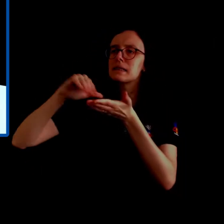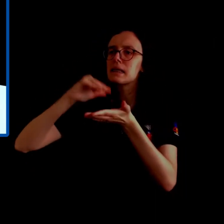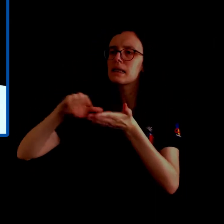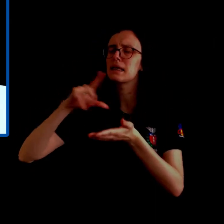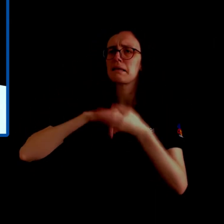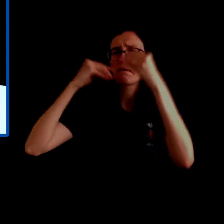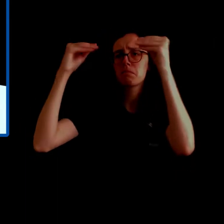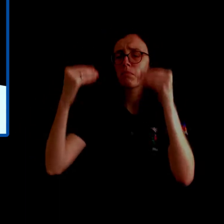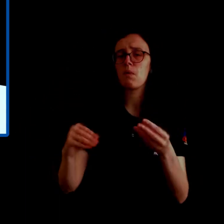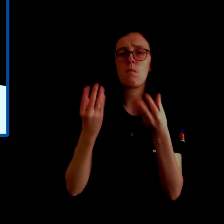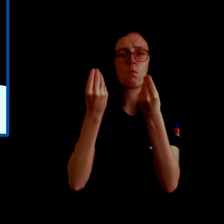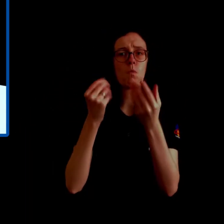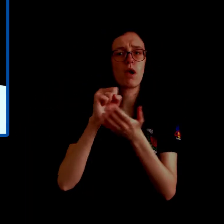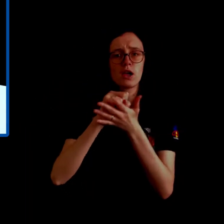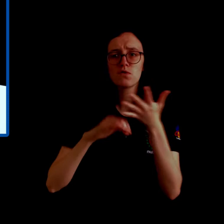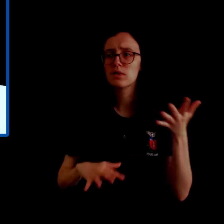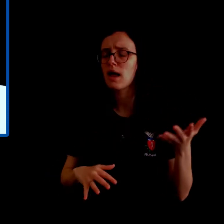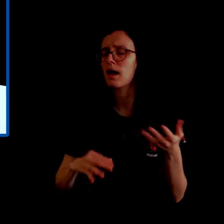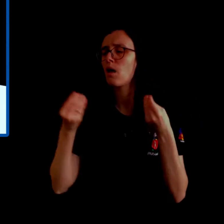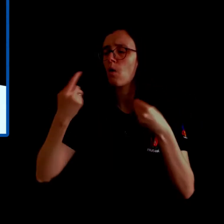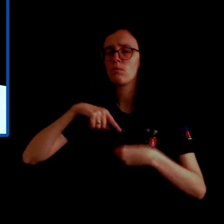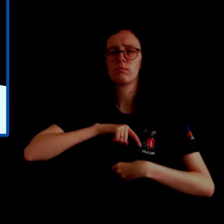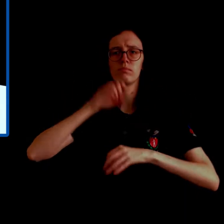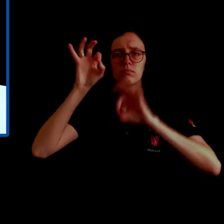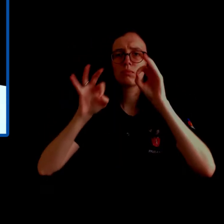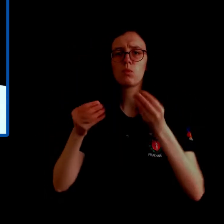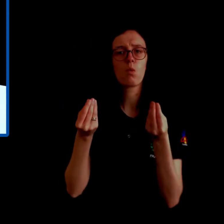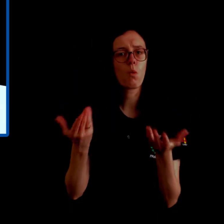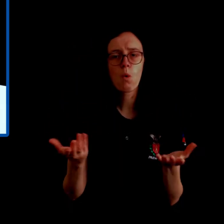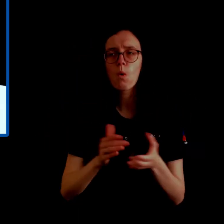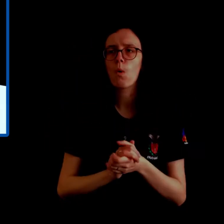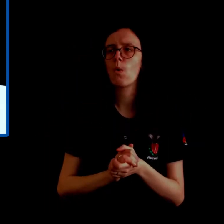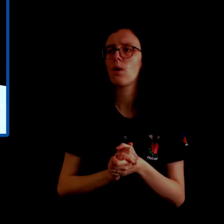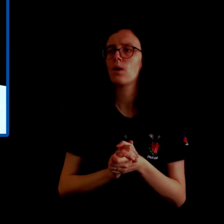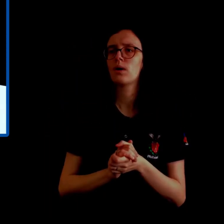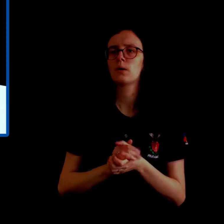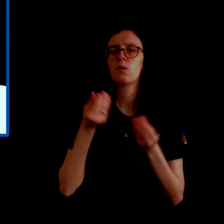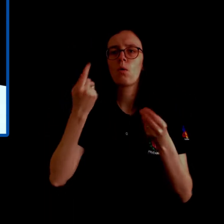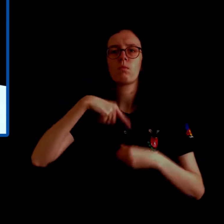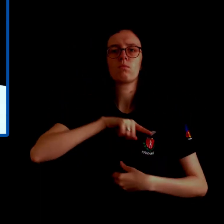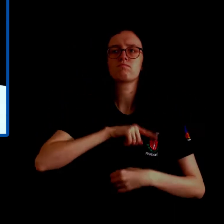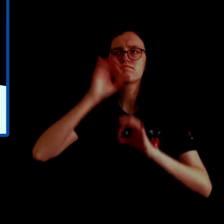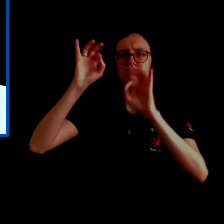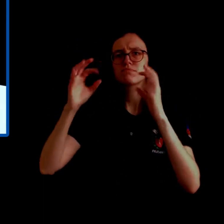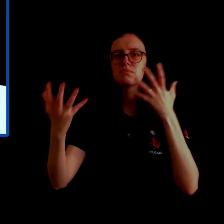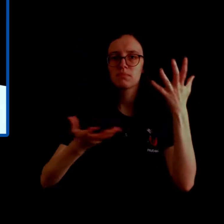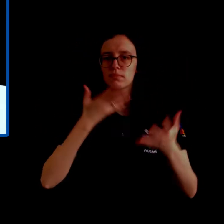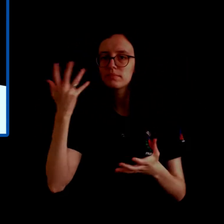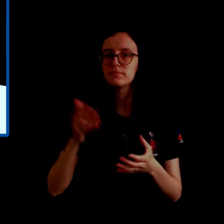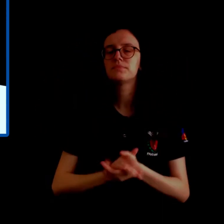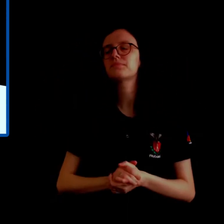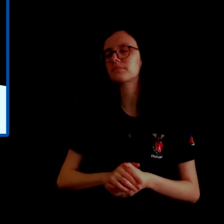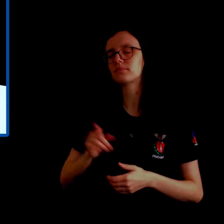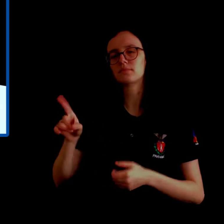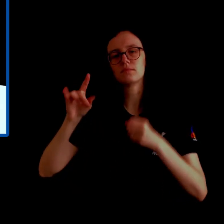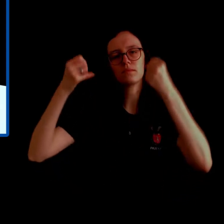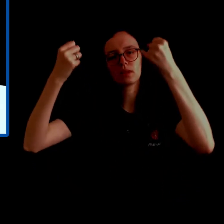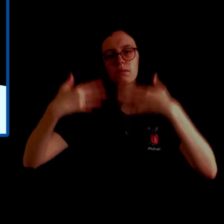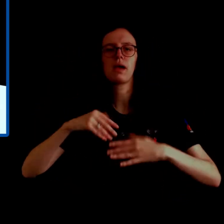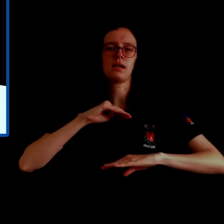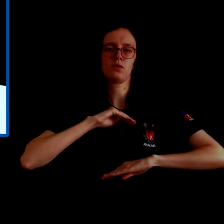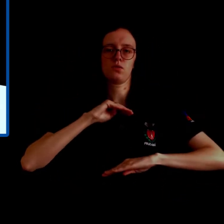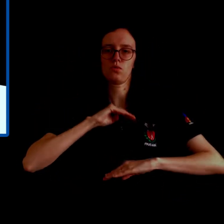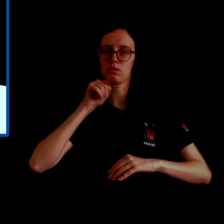monte de atividade, como que a gente organiza, como que a gente não organiza, como que a gente monta. Então, o Thiago vai comentar dessas